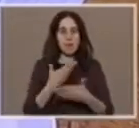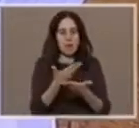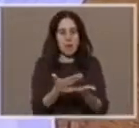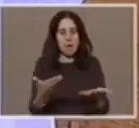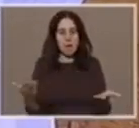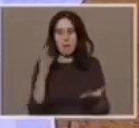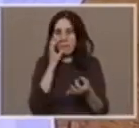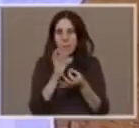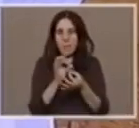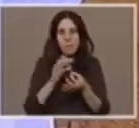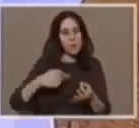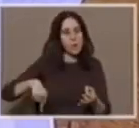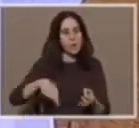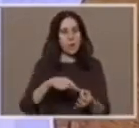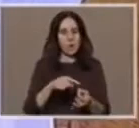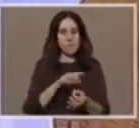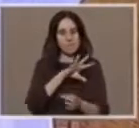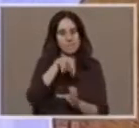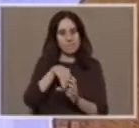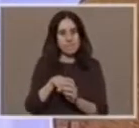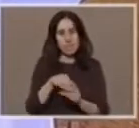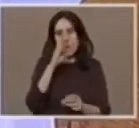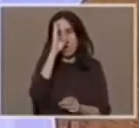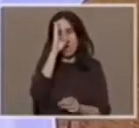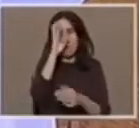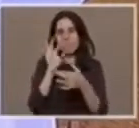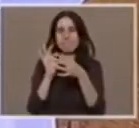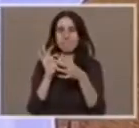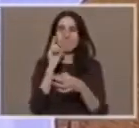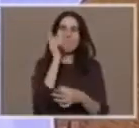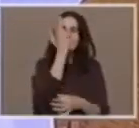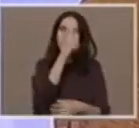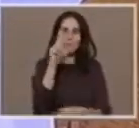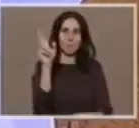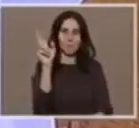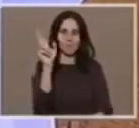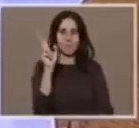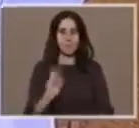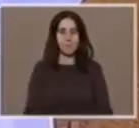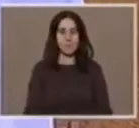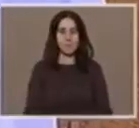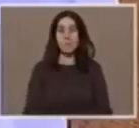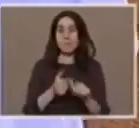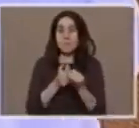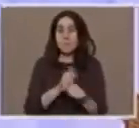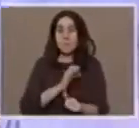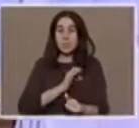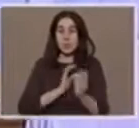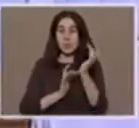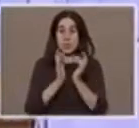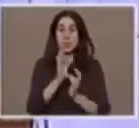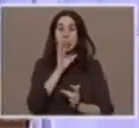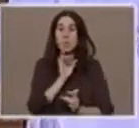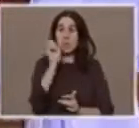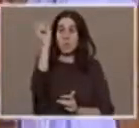temporais que possamos aderir desde já aos bens eternos. Por nosso Senhor Jesus Cristo, vosso